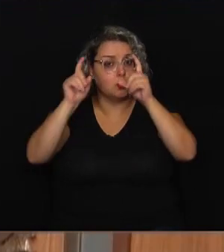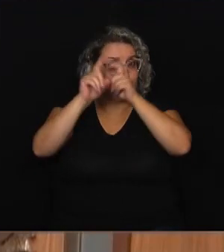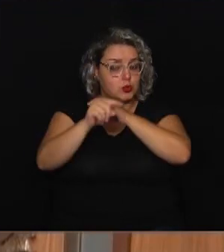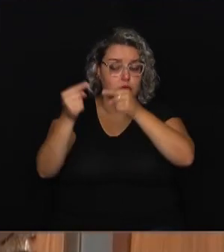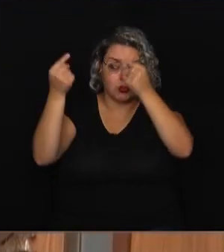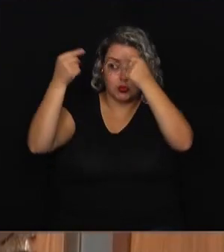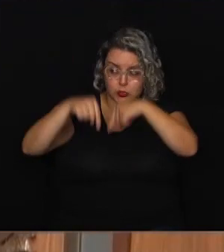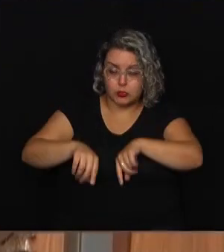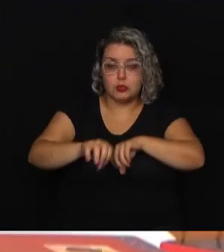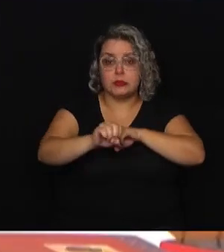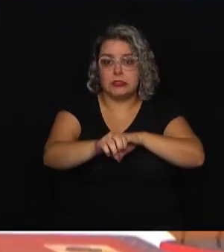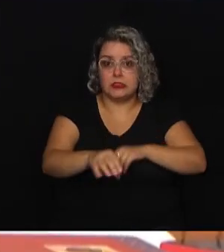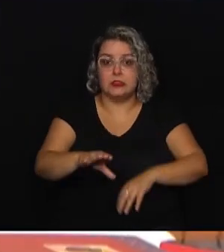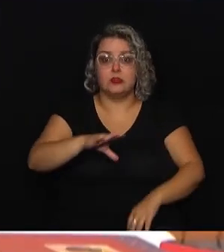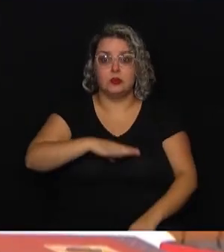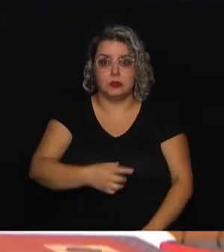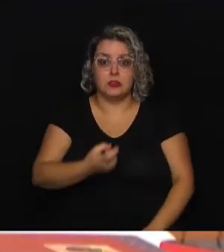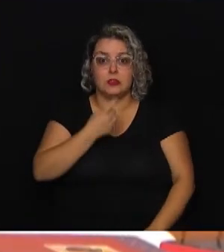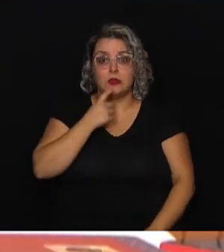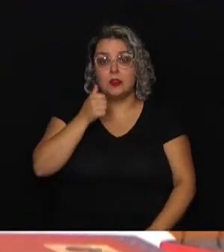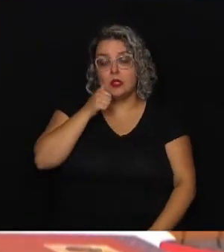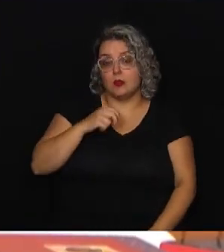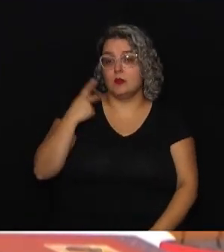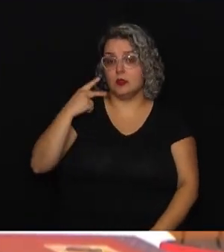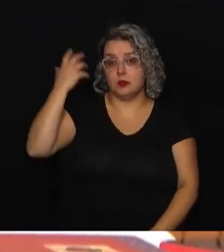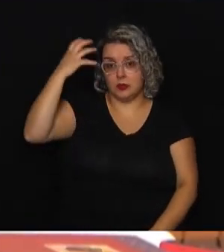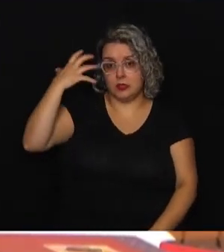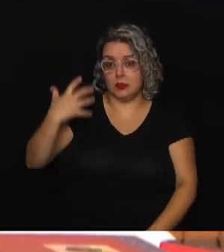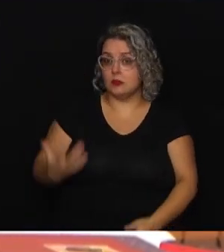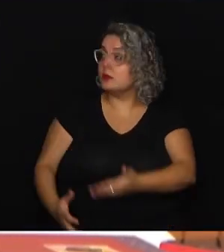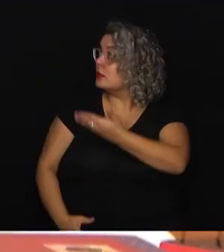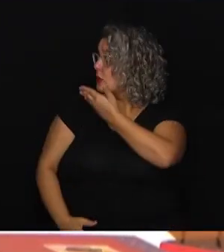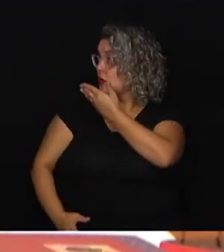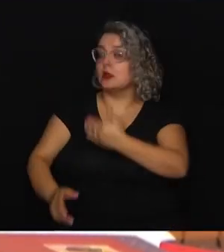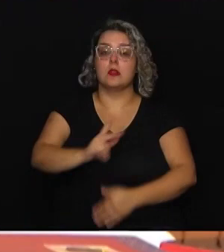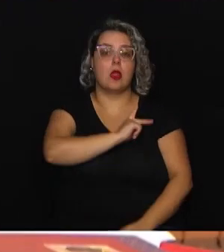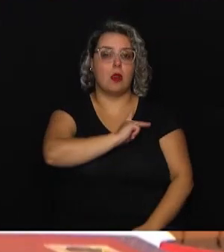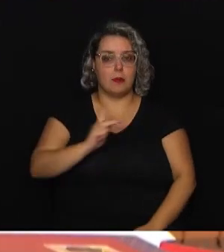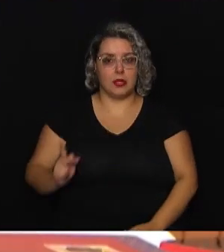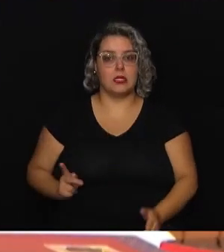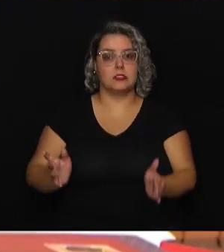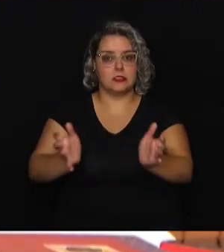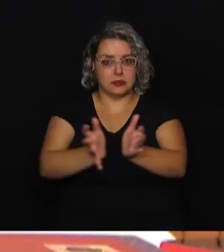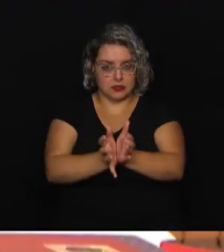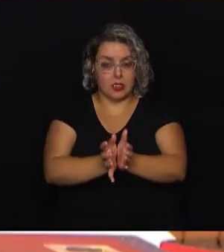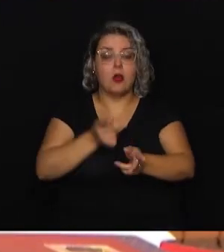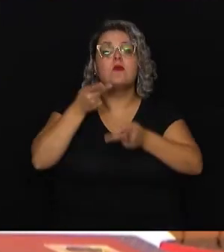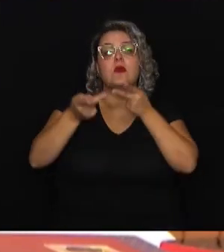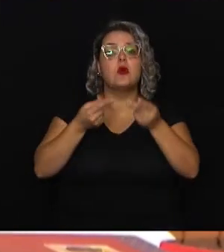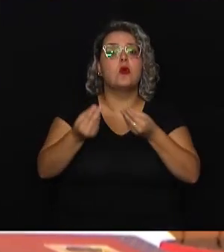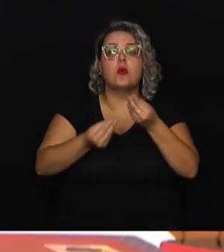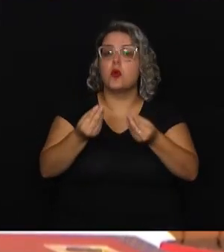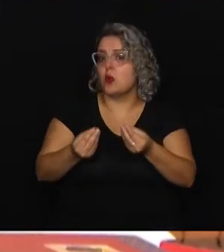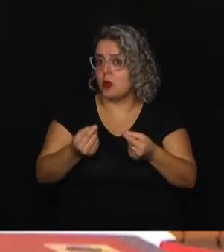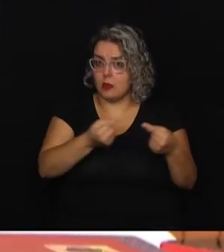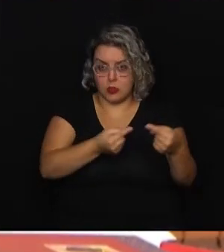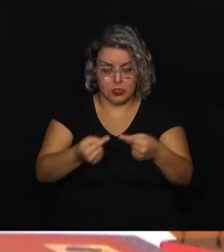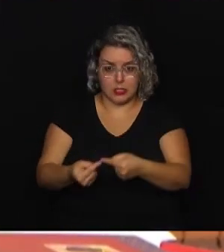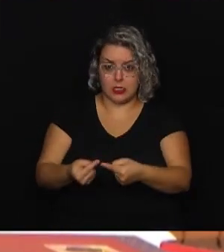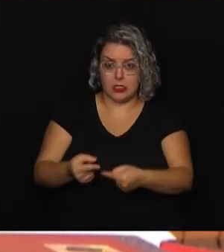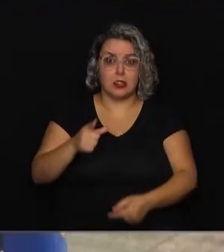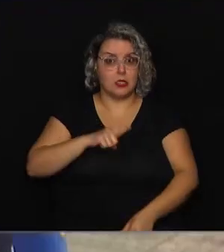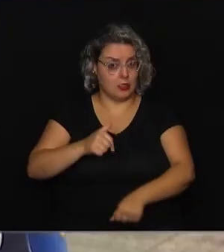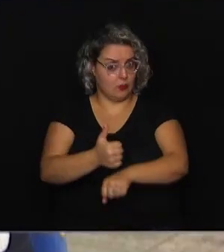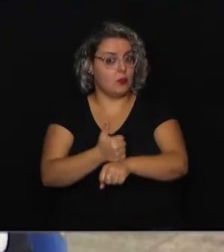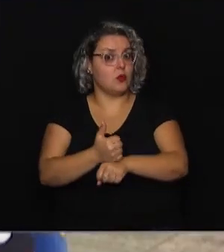da educação em Campinas. A vereadora Guida Calisto, que é presidente do grupo, comentou como foi o debate, que contou com profissionais